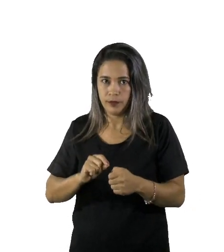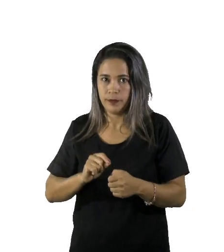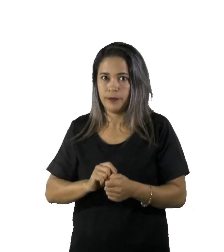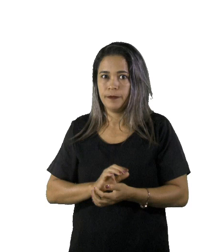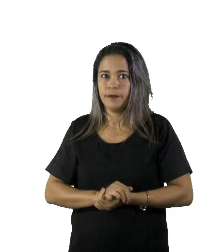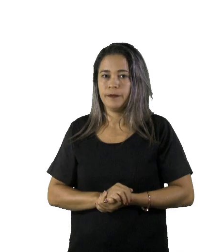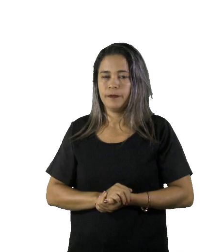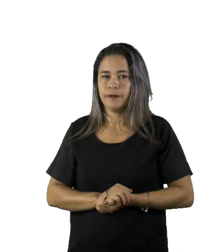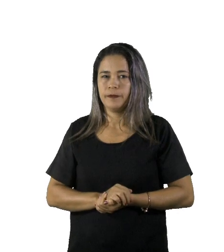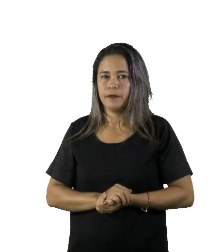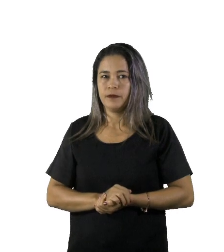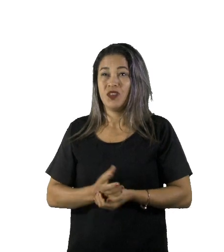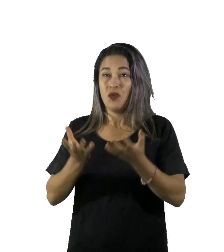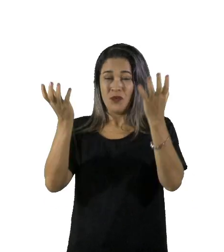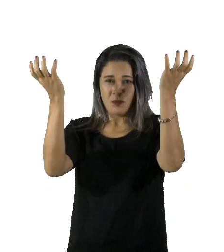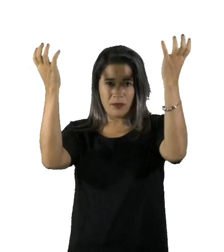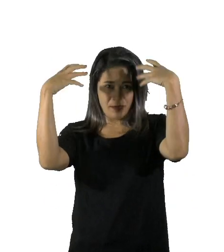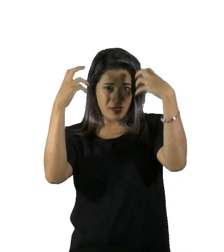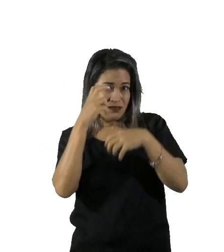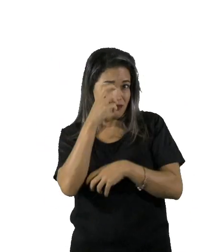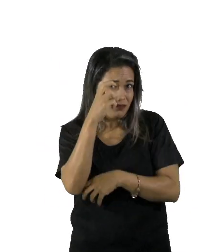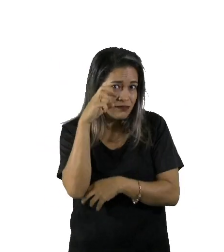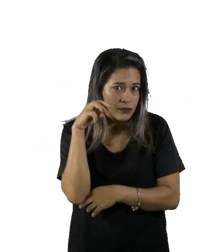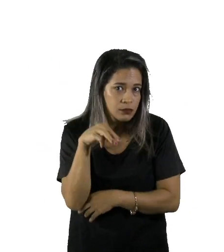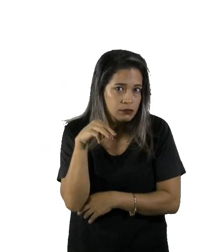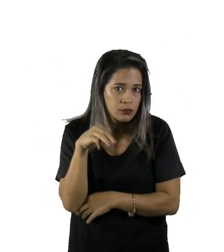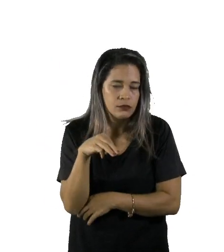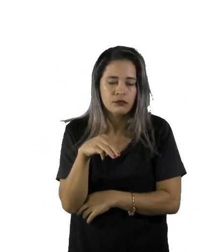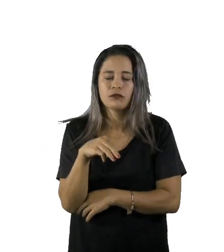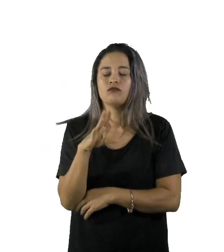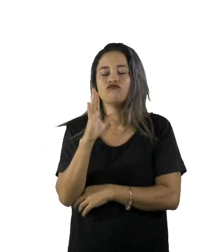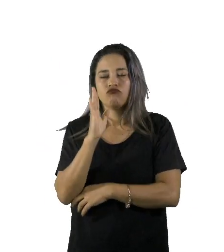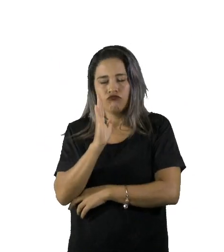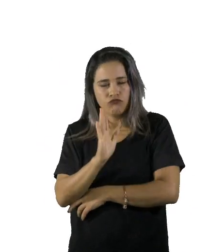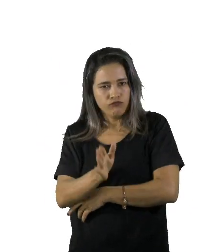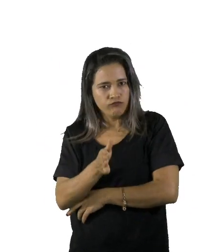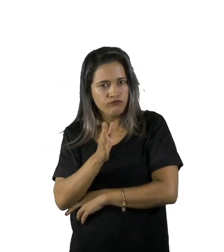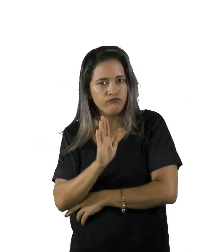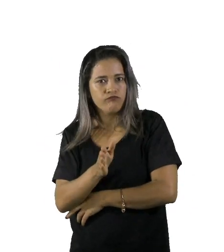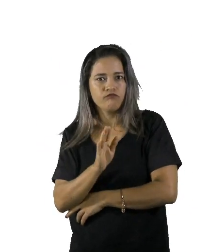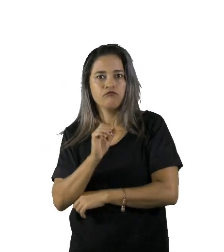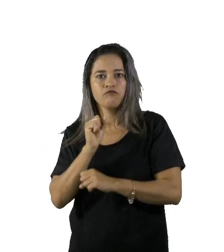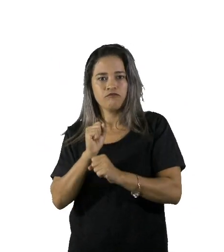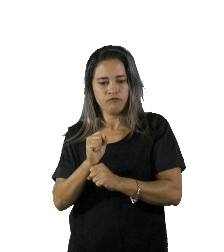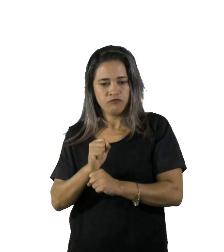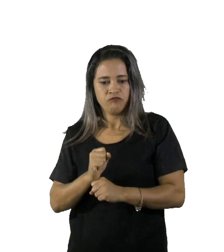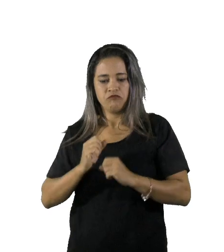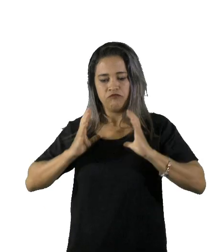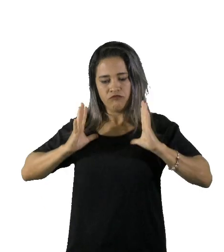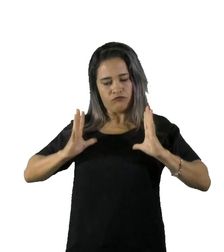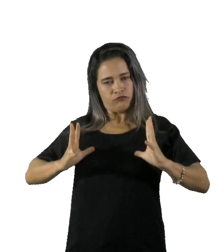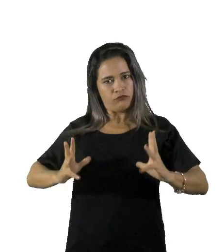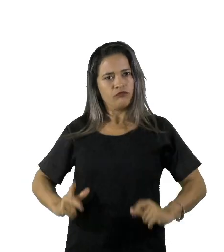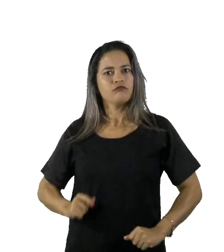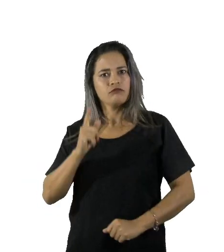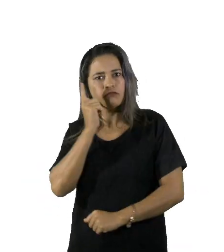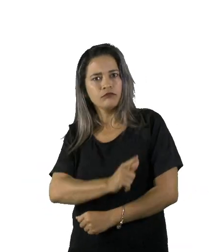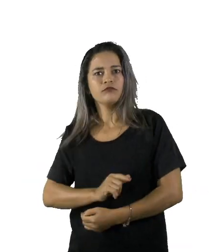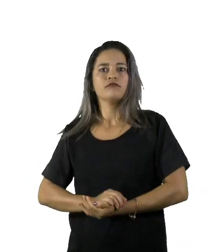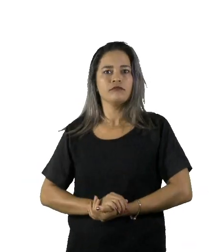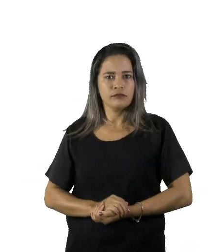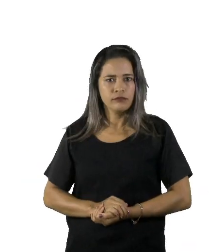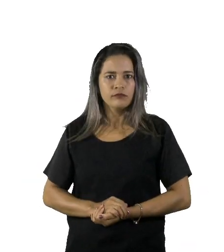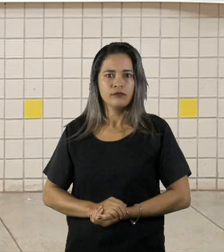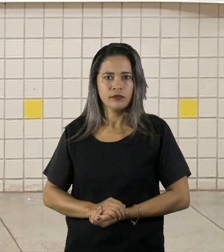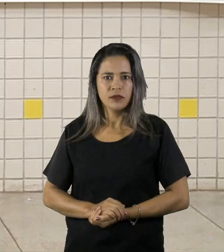ela viu que um banho de 5 minutos é o suficiente para você sair do banho limpo e não